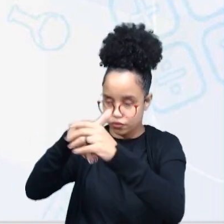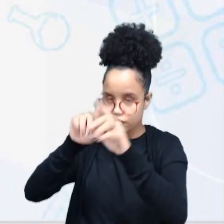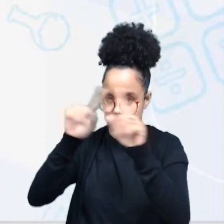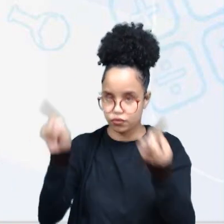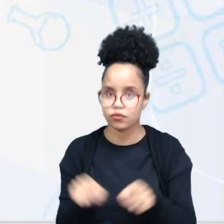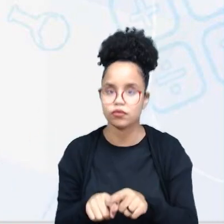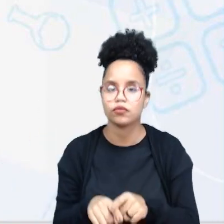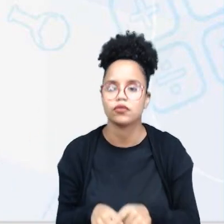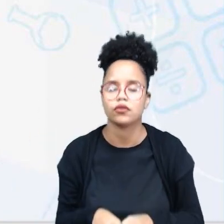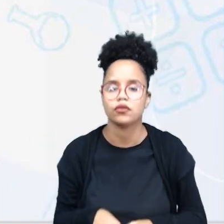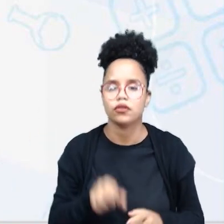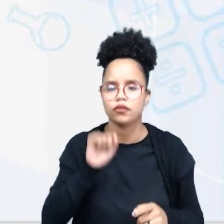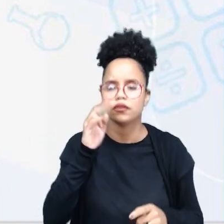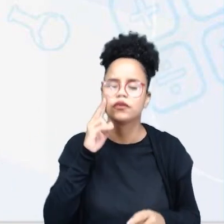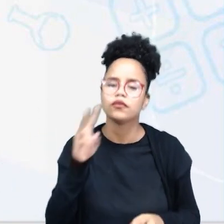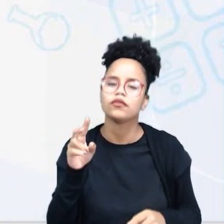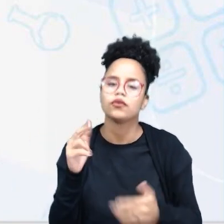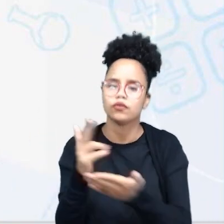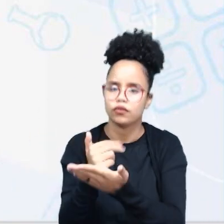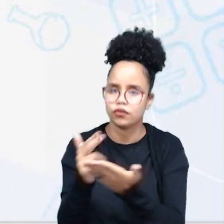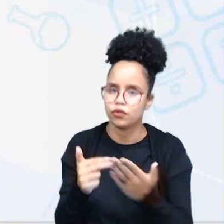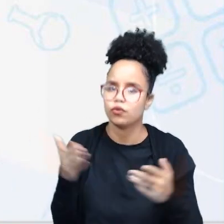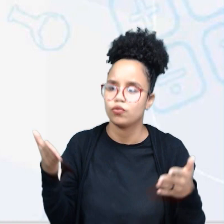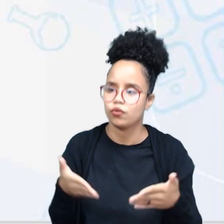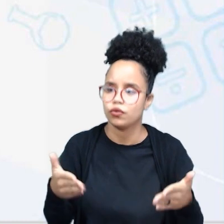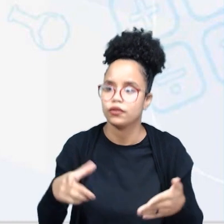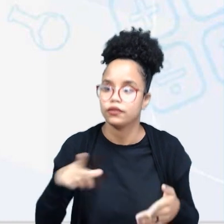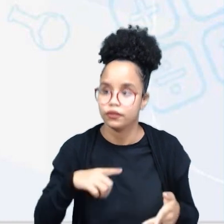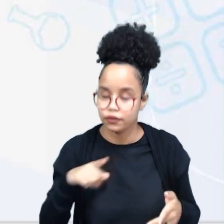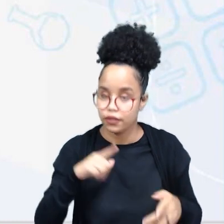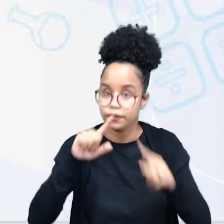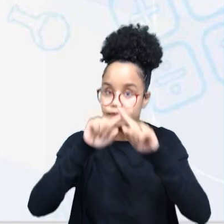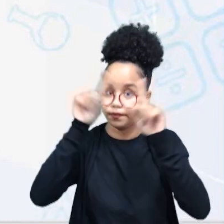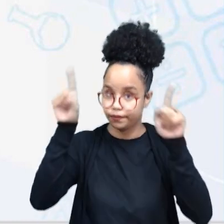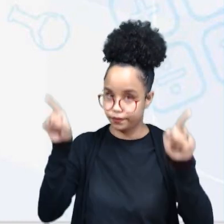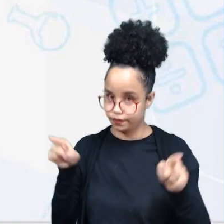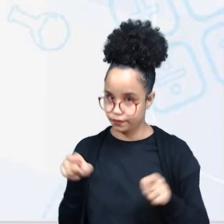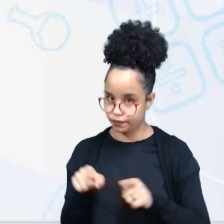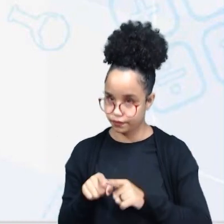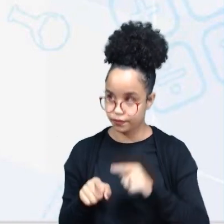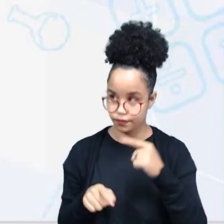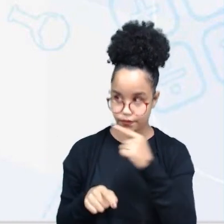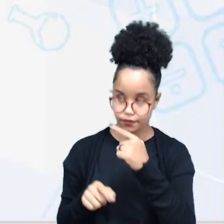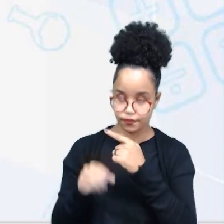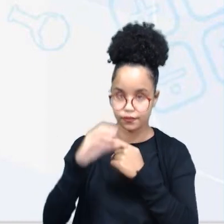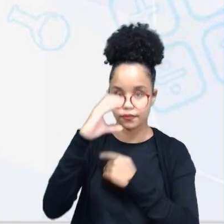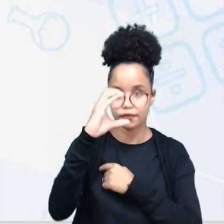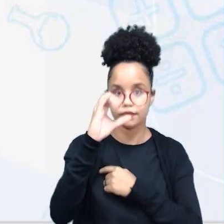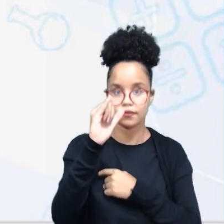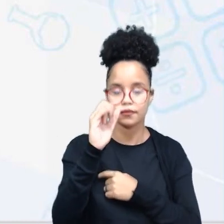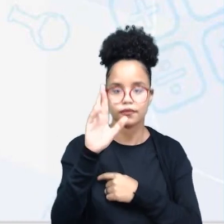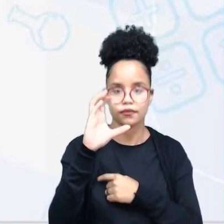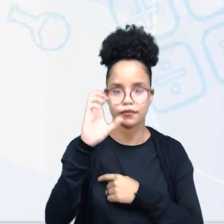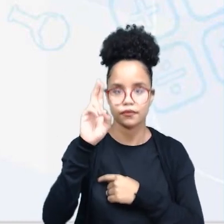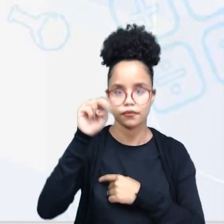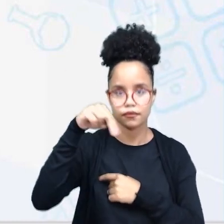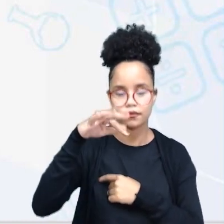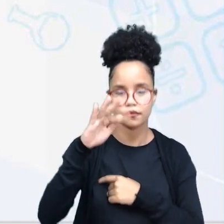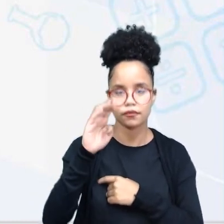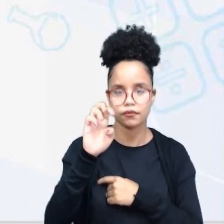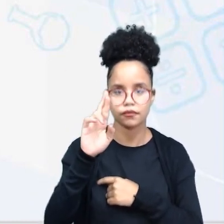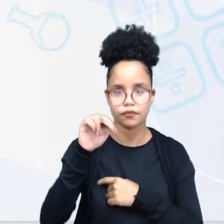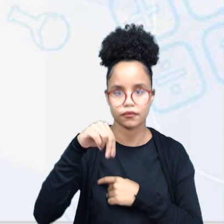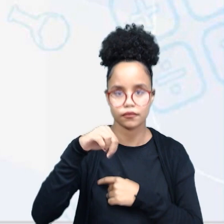só aquele desenho que a gente já veio aqui hoje tem a circunferência que é o contorno que são as extremidades e